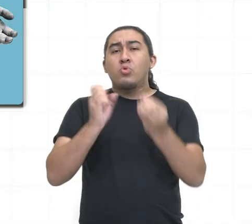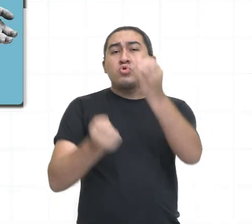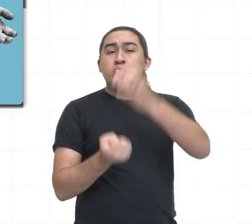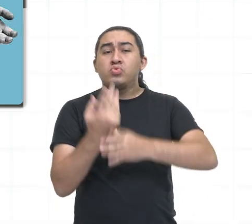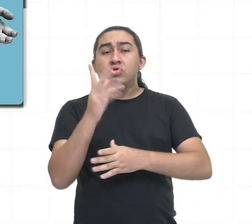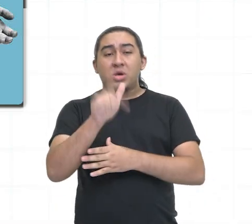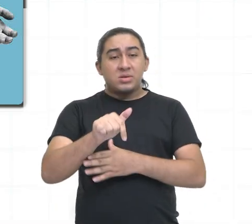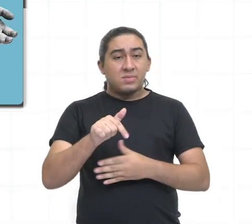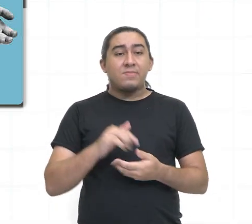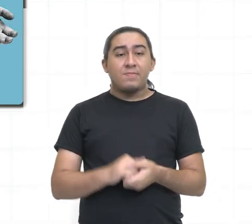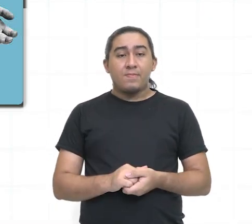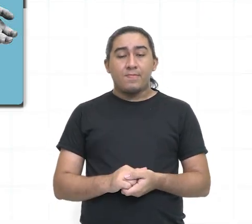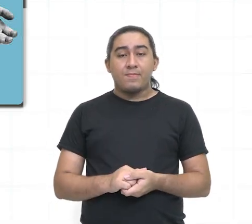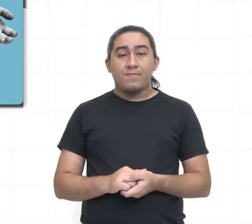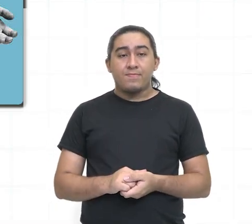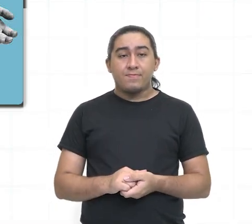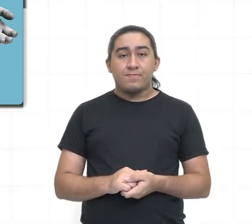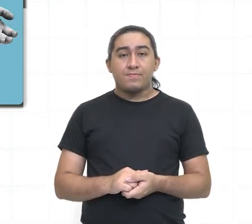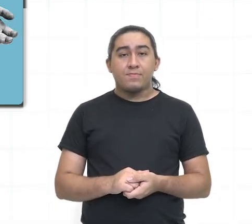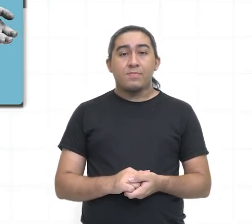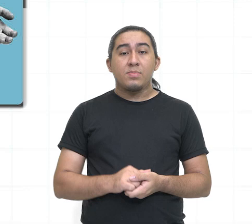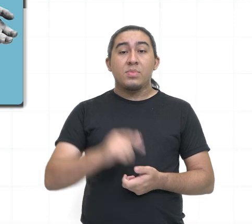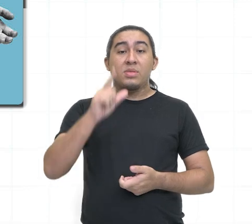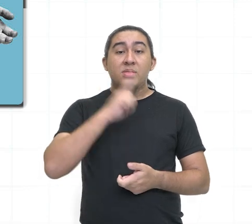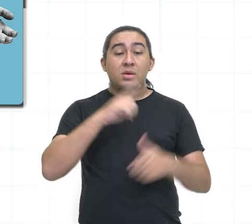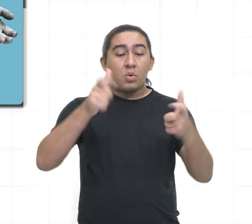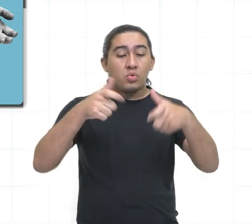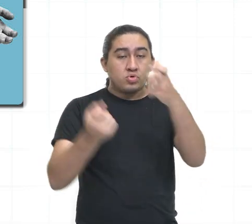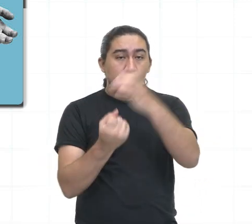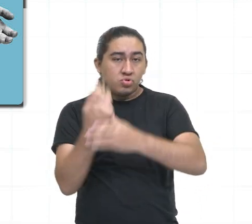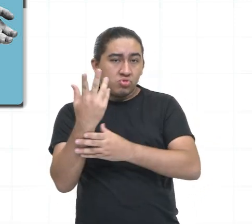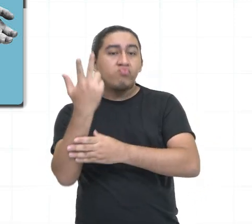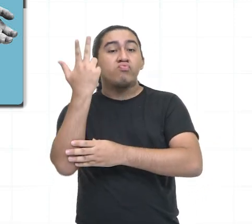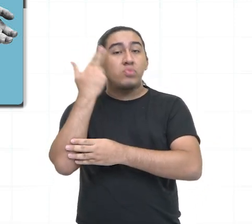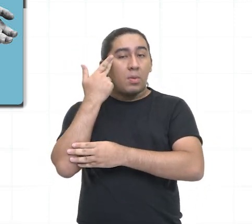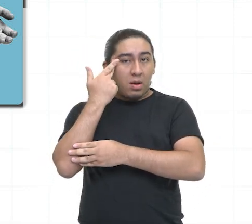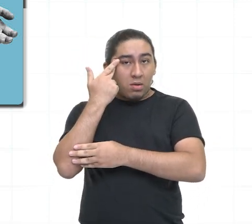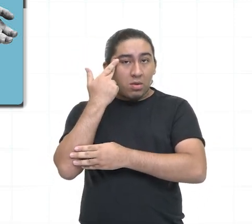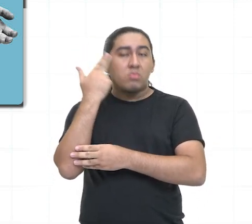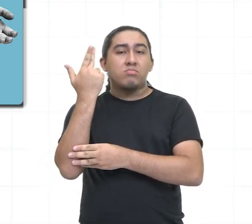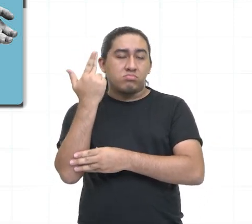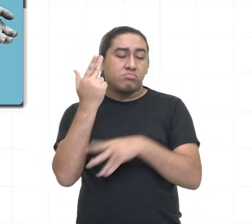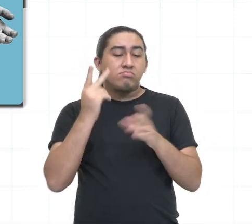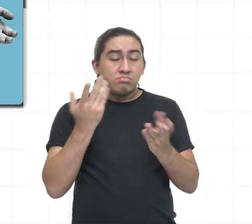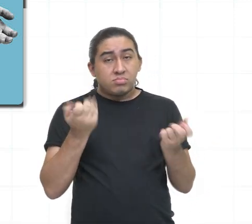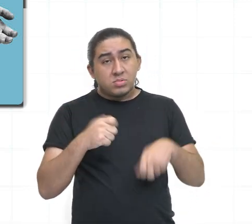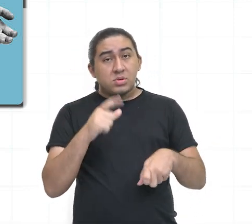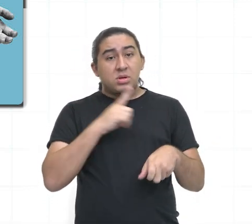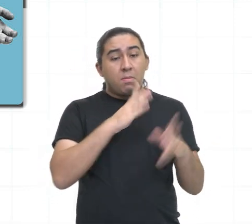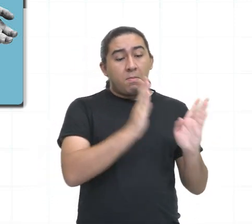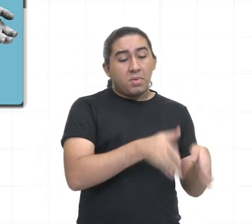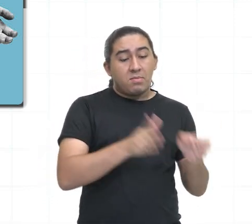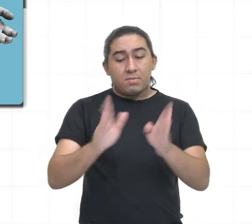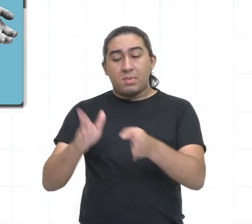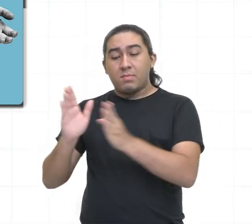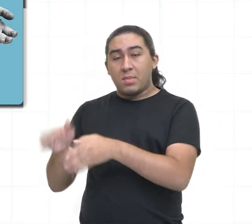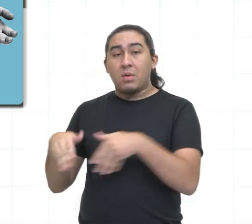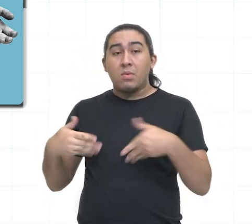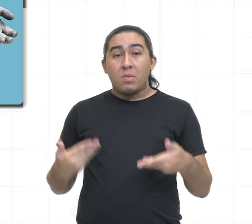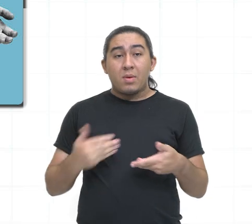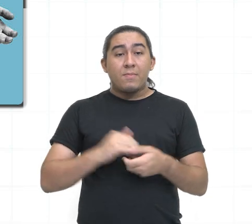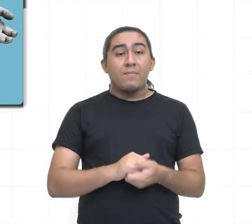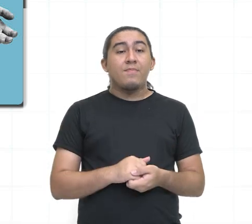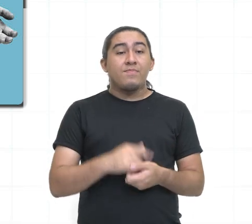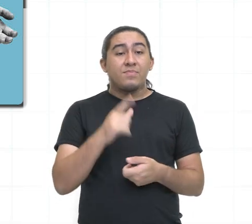nascem as estrelas? Elas têm uma origem comum, que passa por 3 etapas, que são